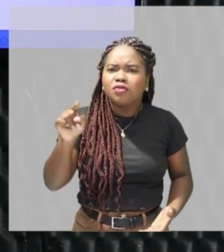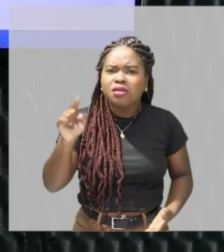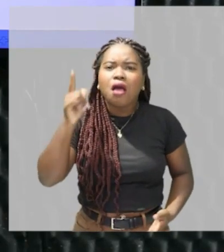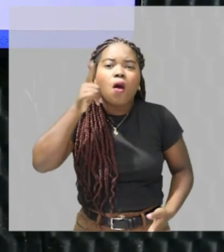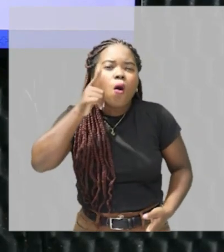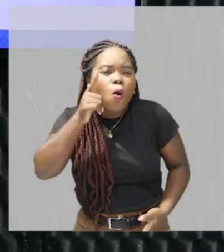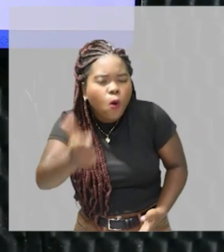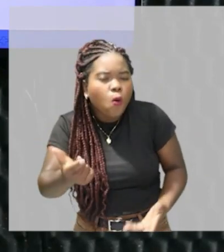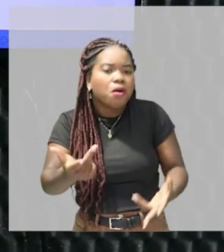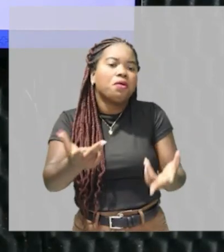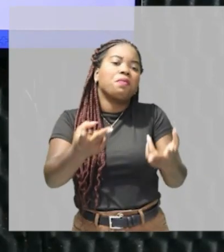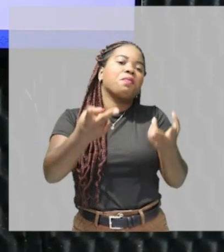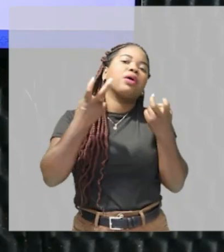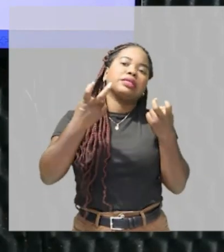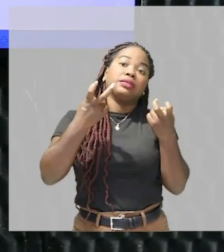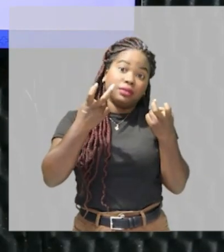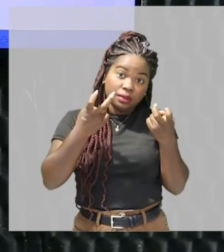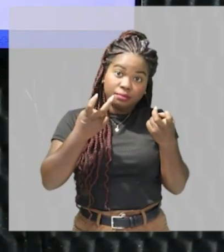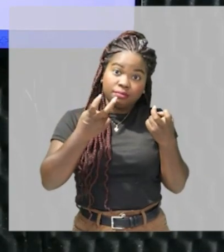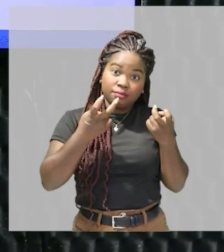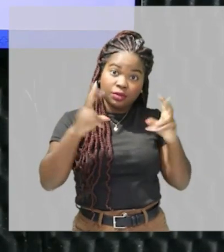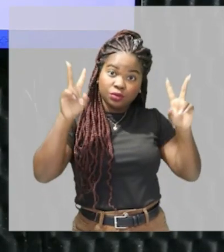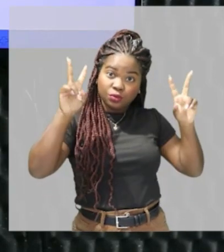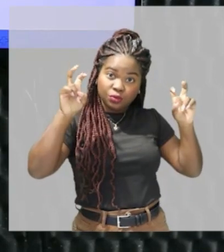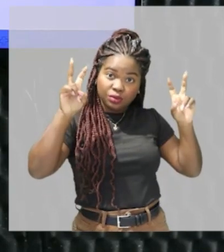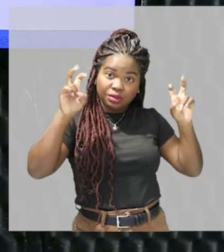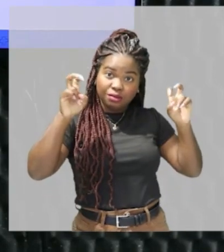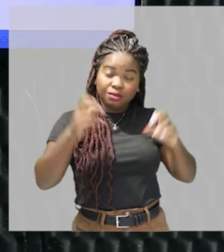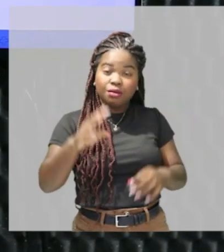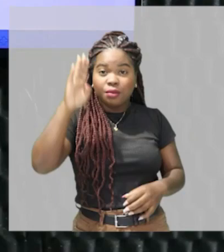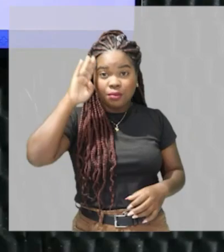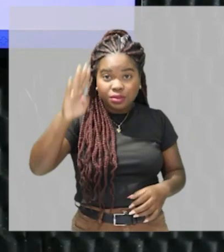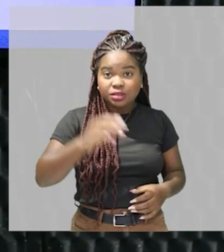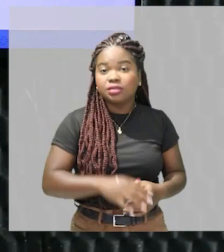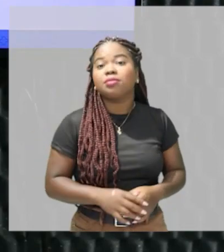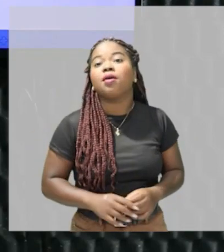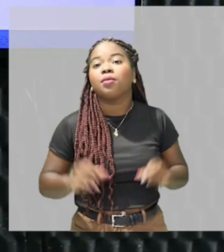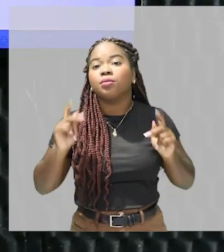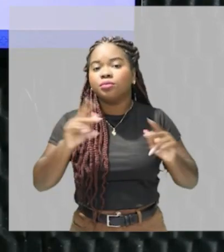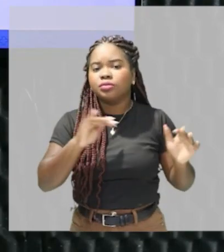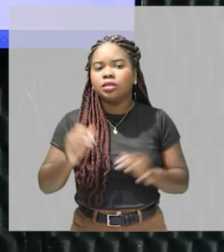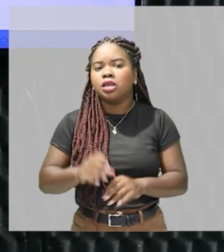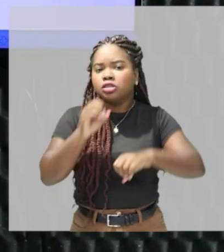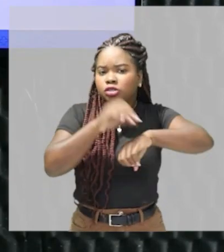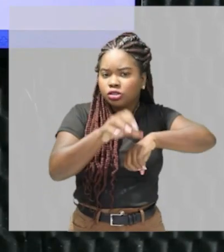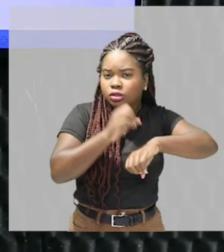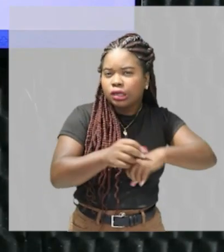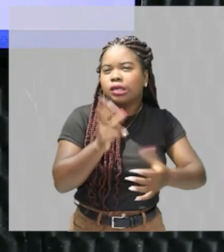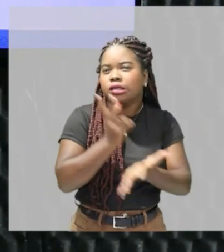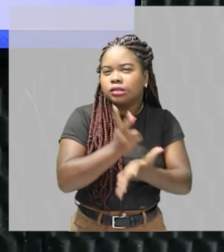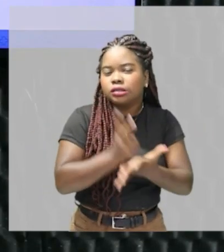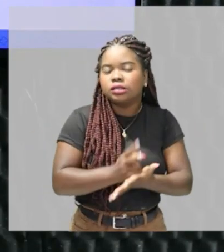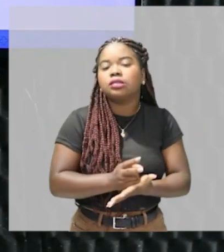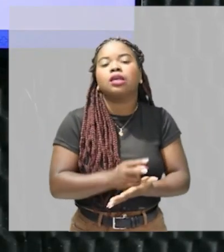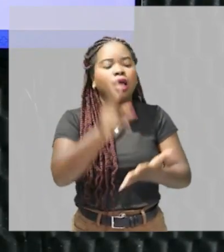consegue perceber o assunto a partir do título. Dica que eu dou para vocês sempre, leia primeiro o enunciado. Então,